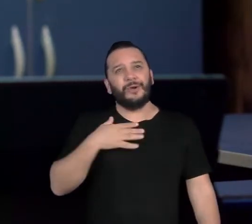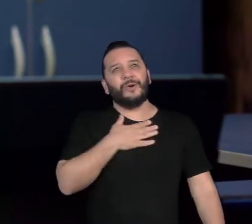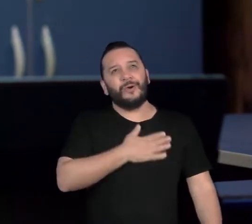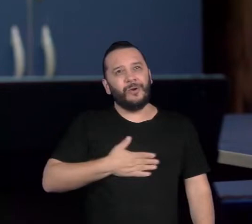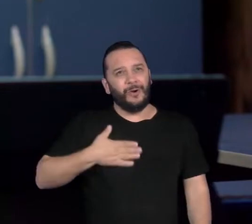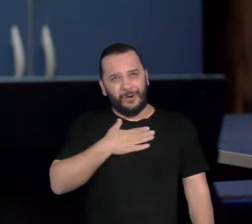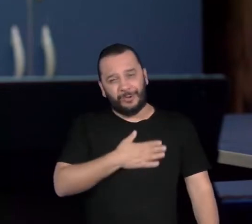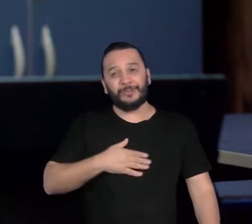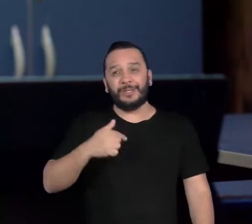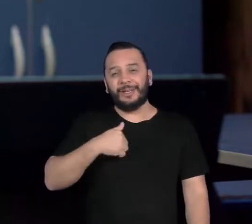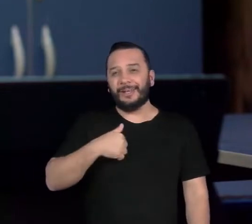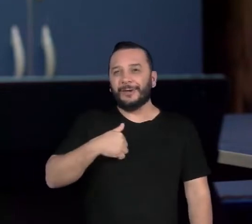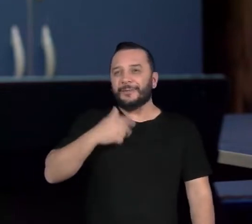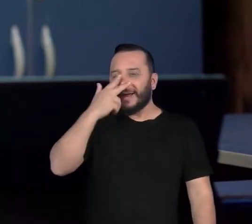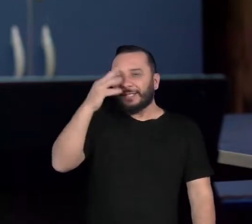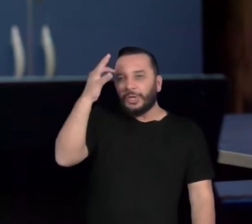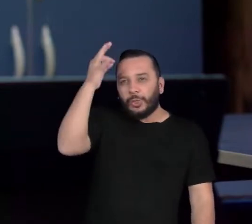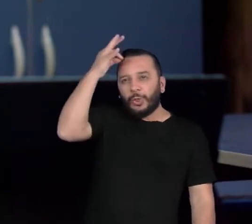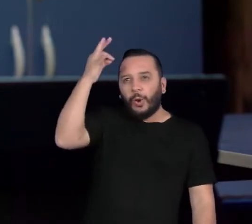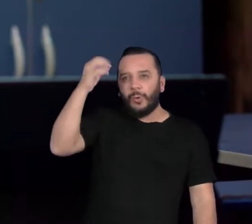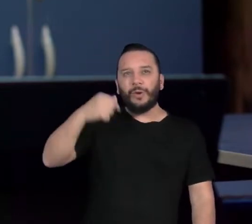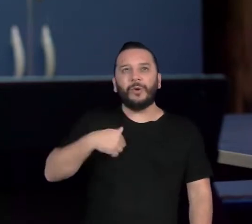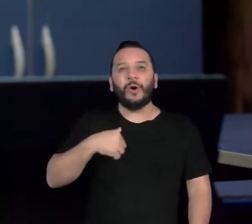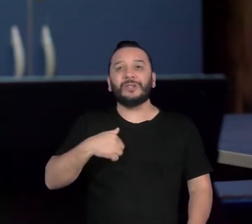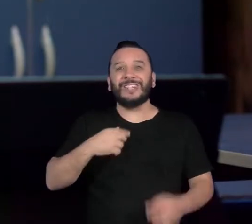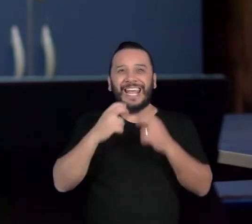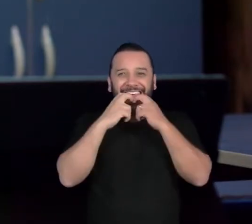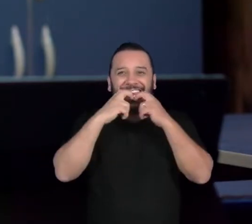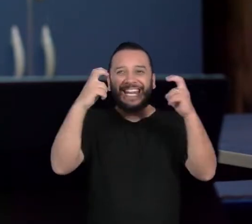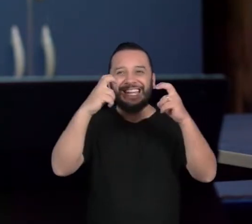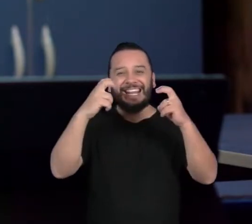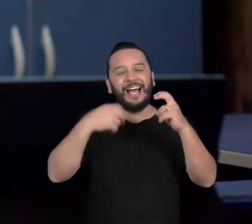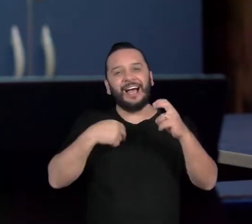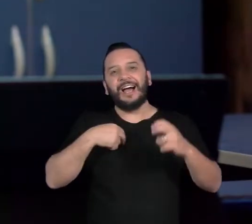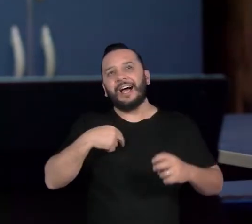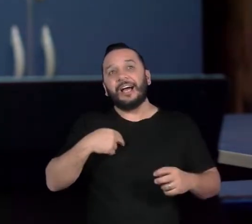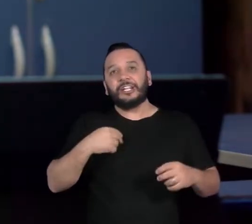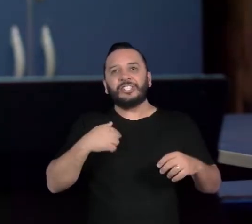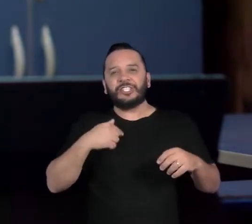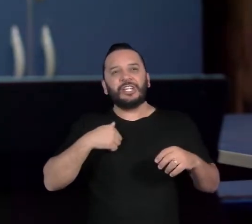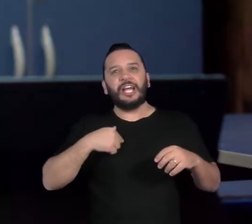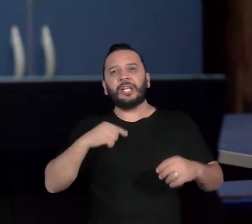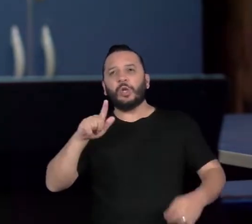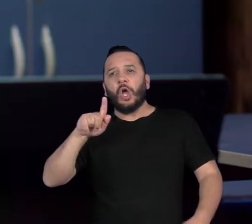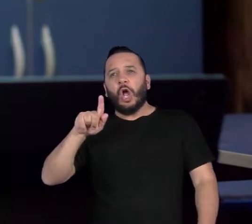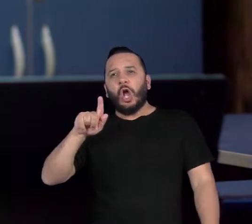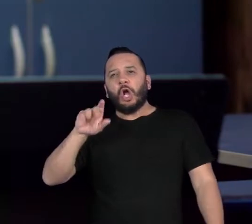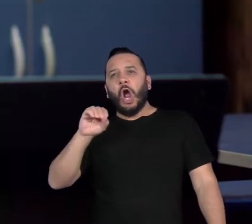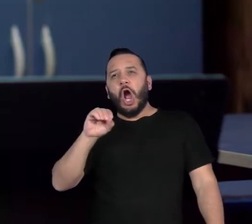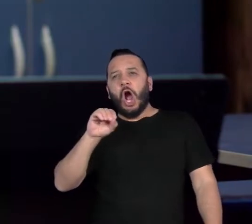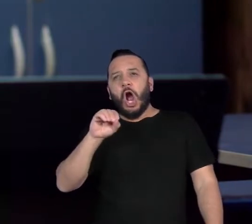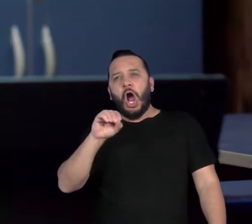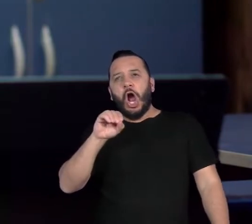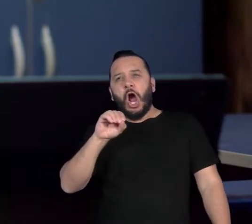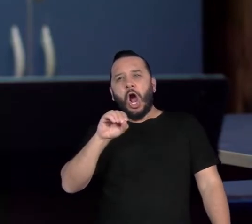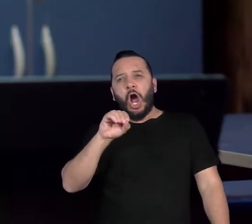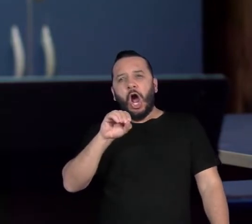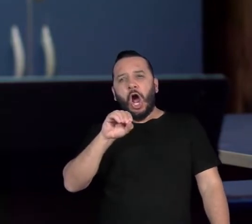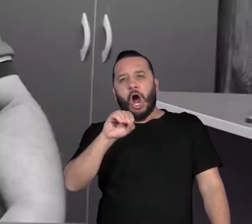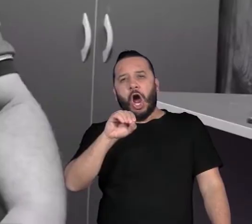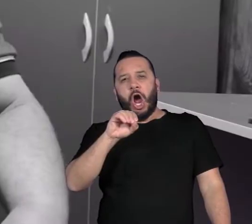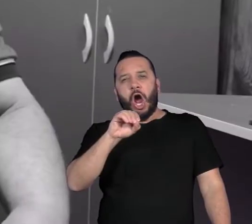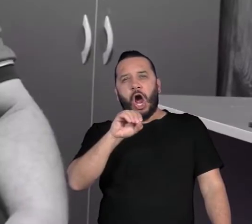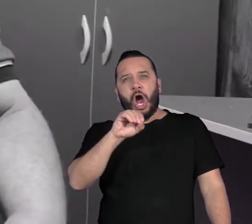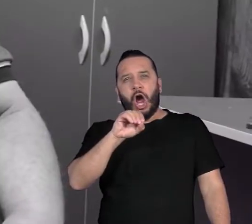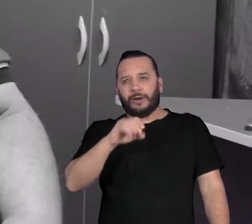dom também, eu gosto de gritar os gols de uma forma mais longa, nunca menos que 10 segundos, de 10 a